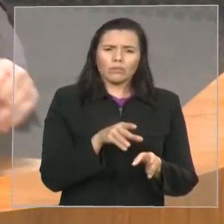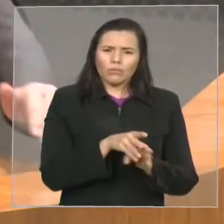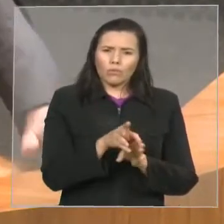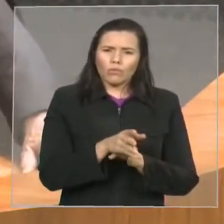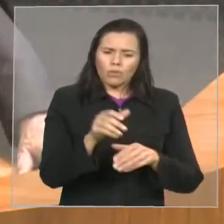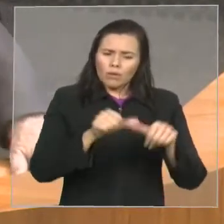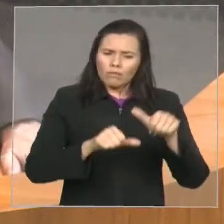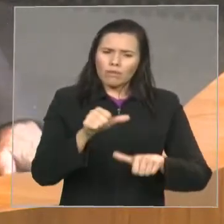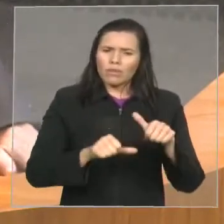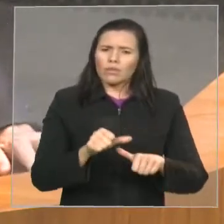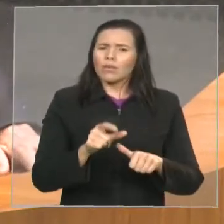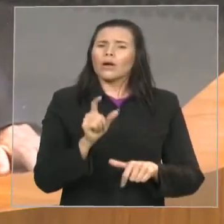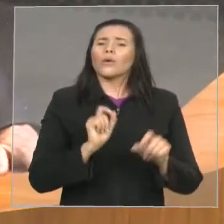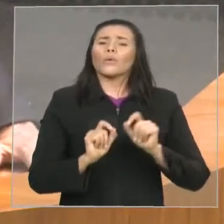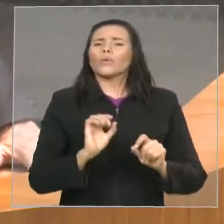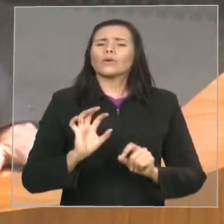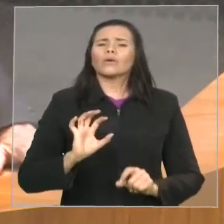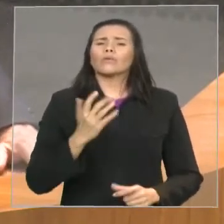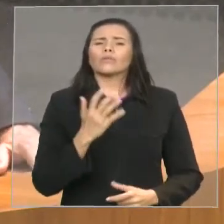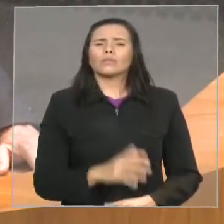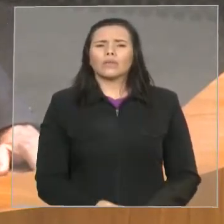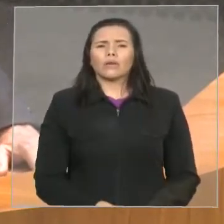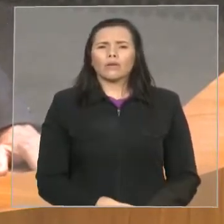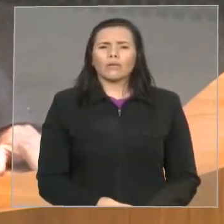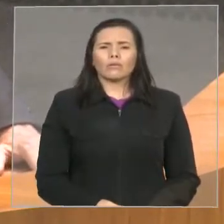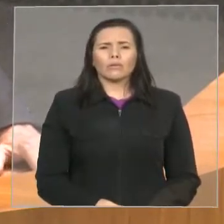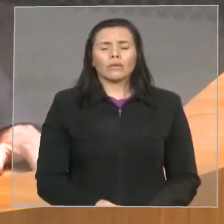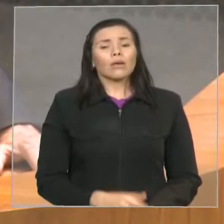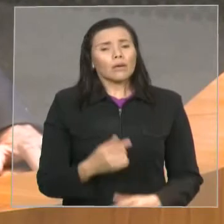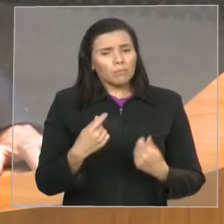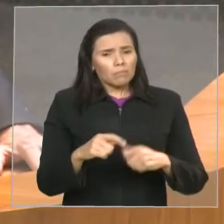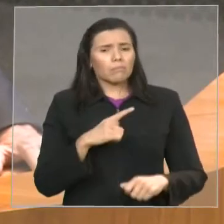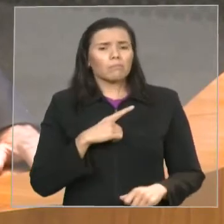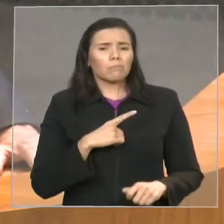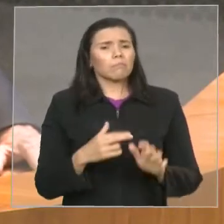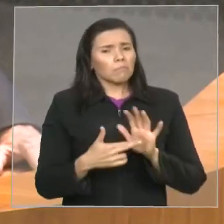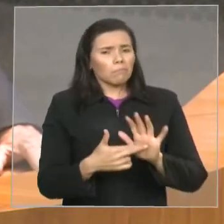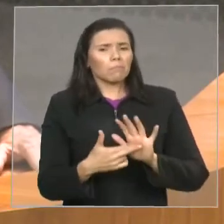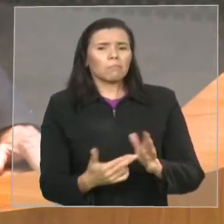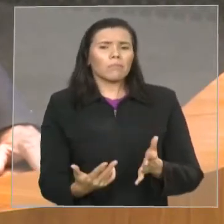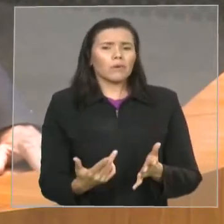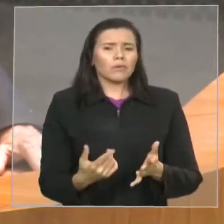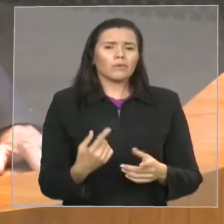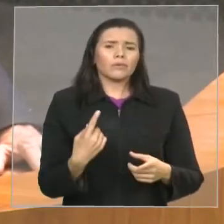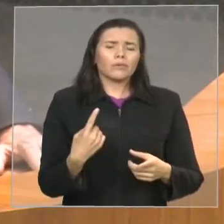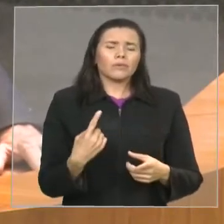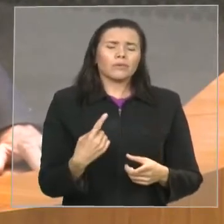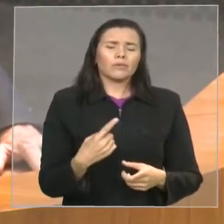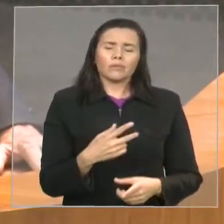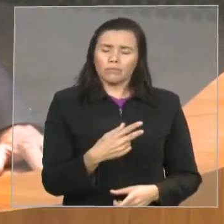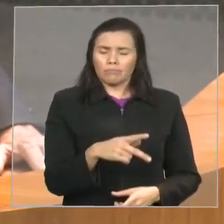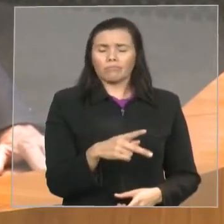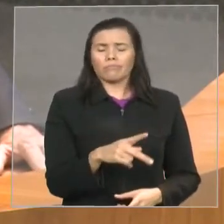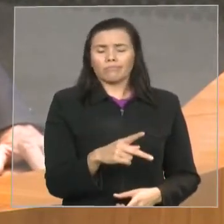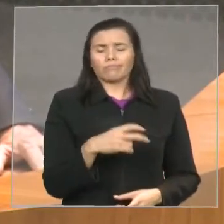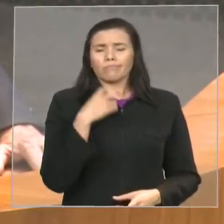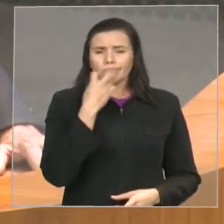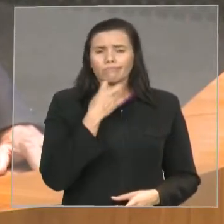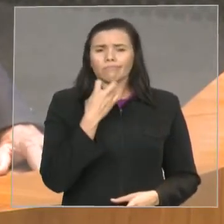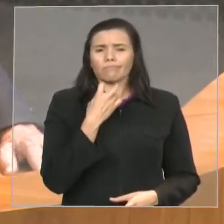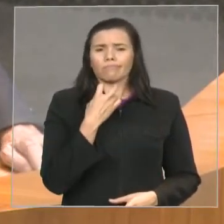também, querer trazer um delegado moderno para comandar a Polícia